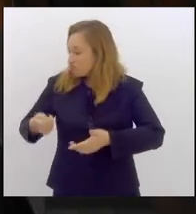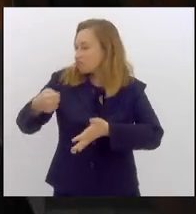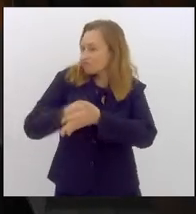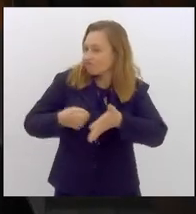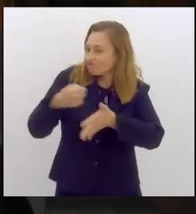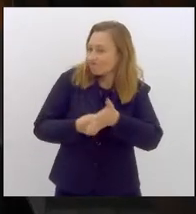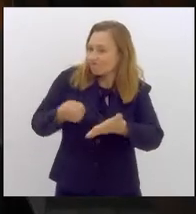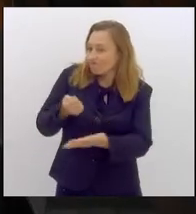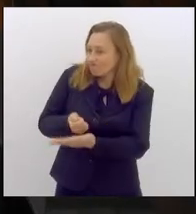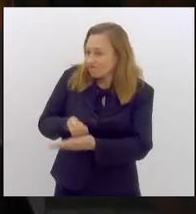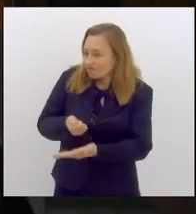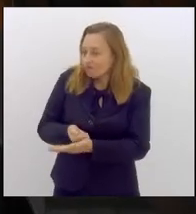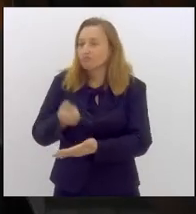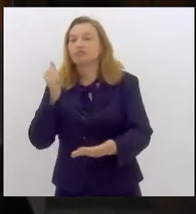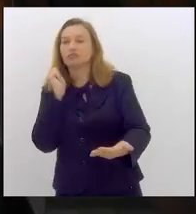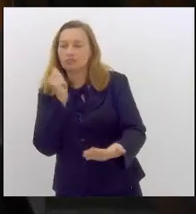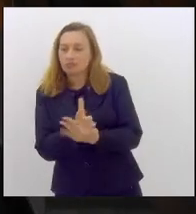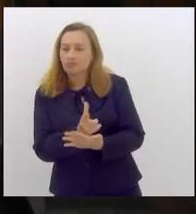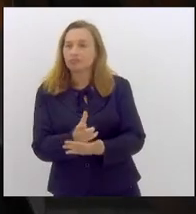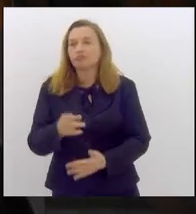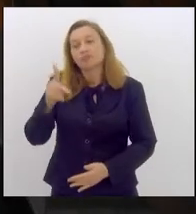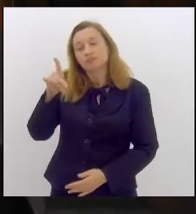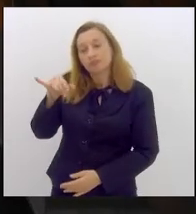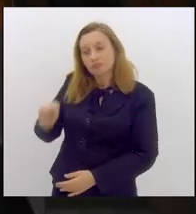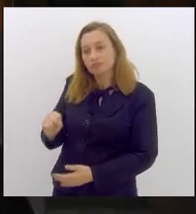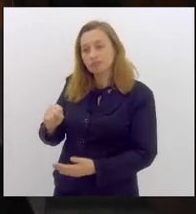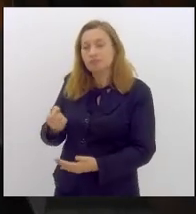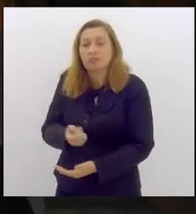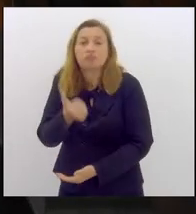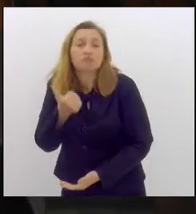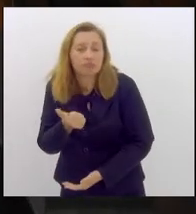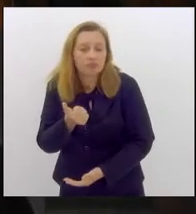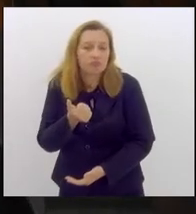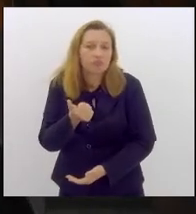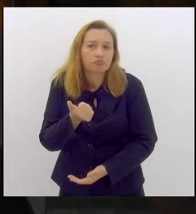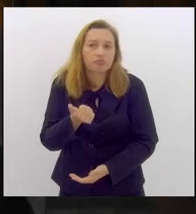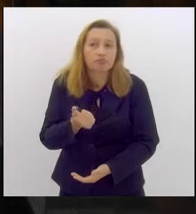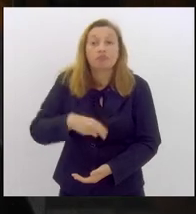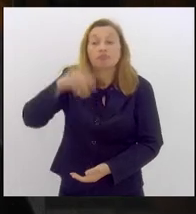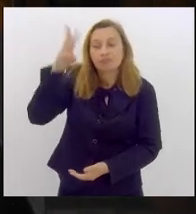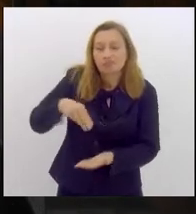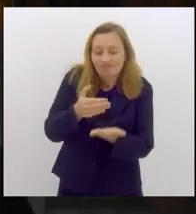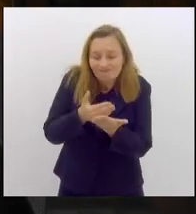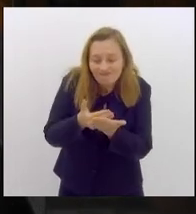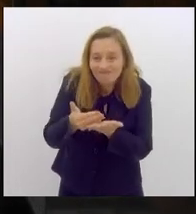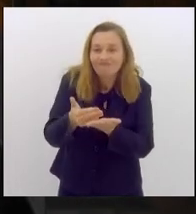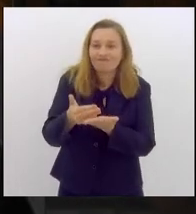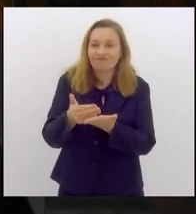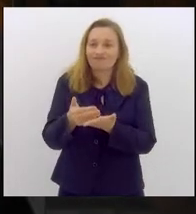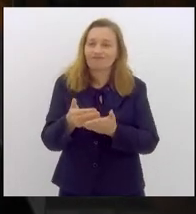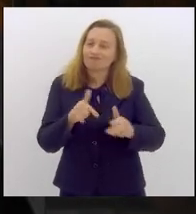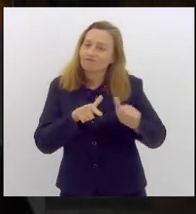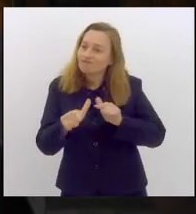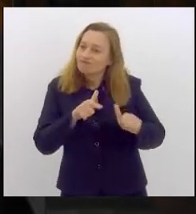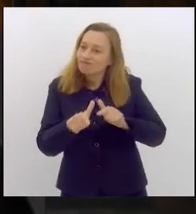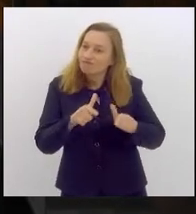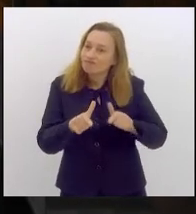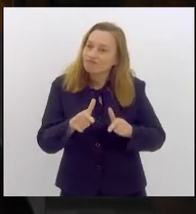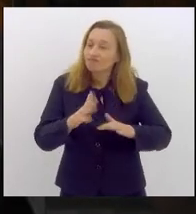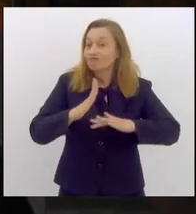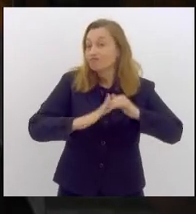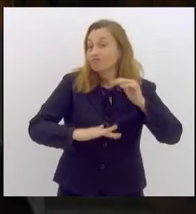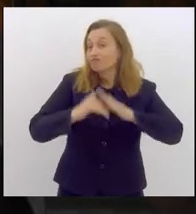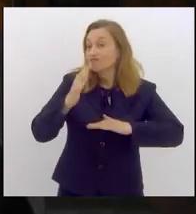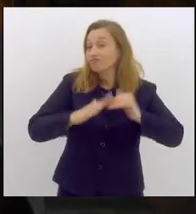para exigir que o piso seja pago. O piso é pouco. O piso é para quem está no início de carreira. O piso é para os